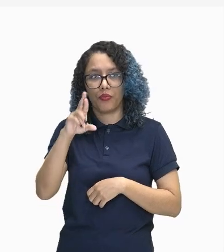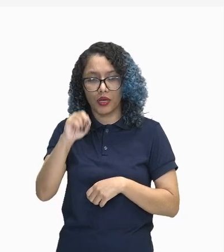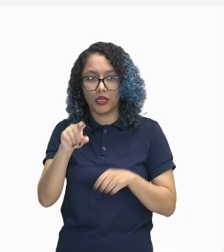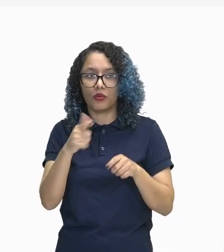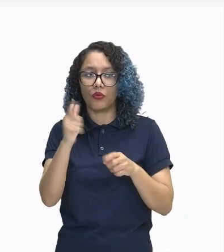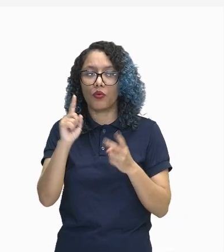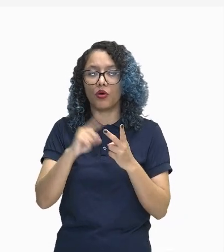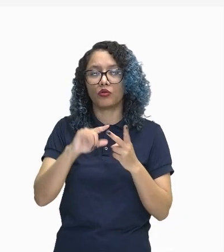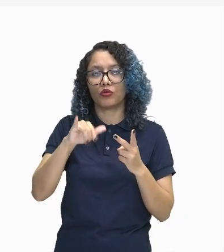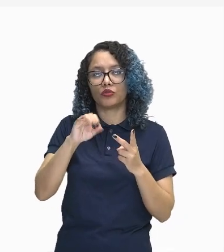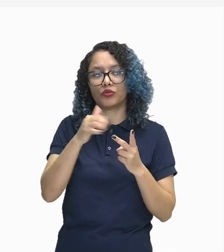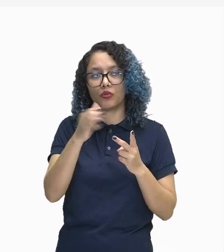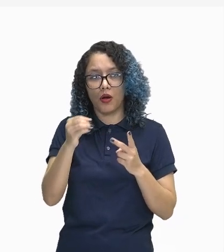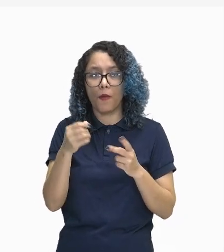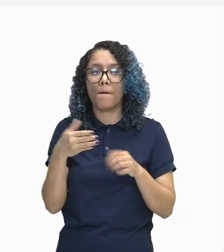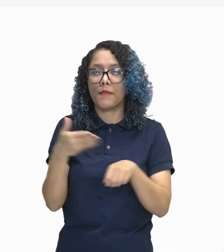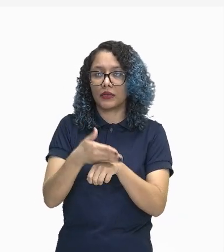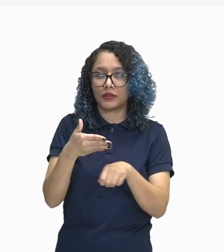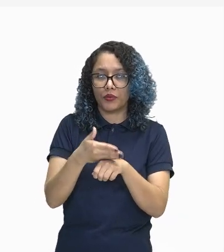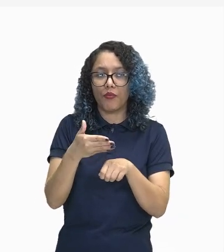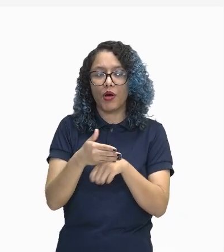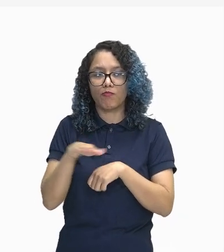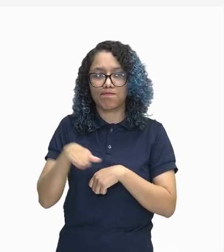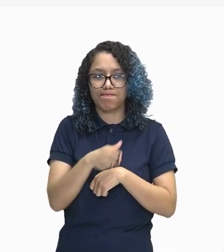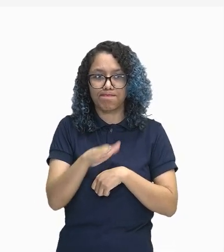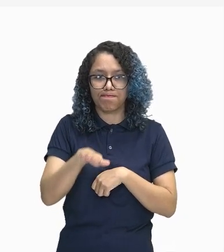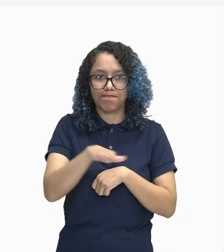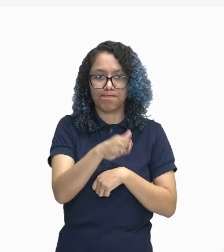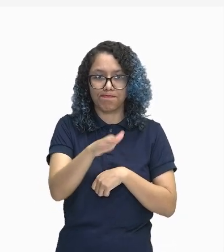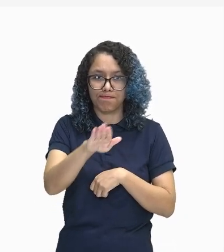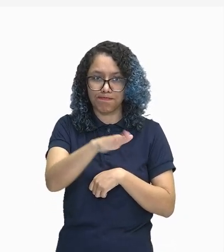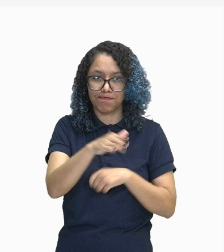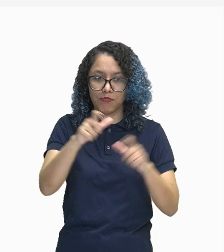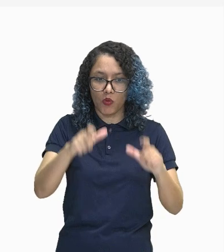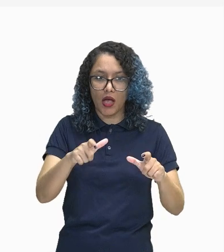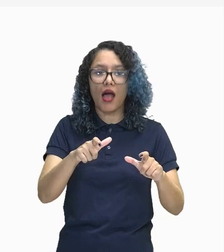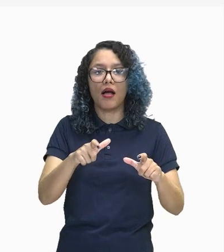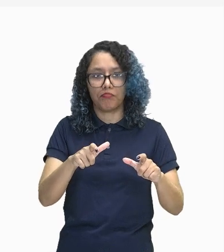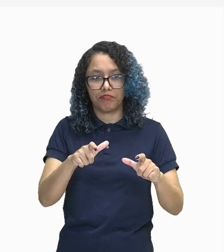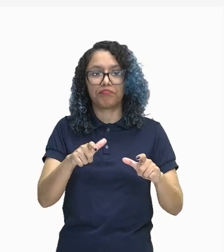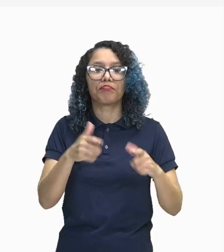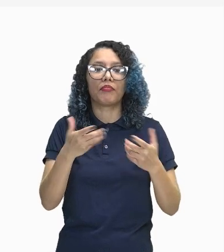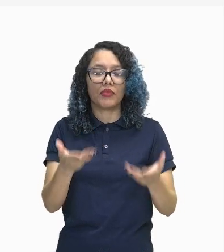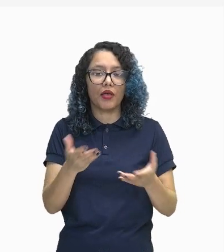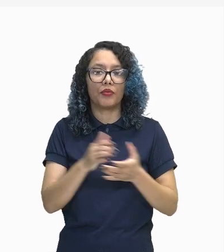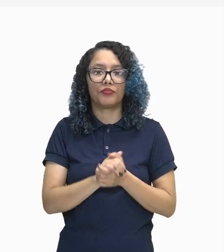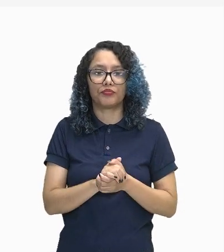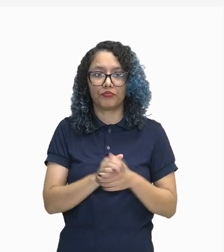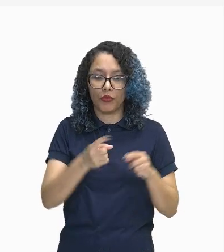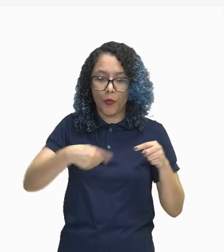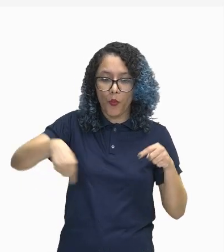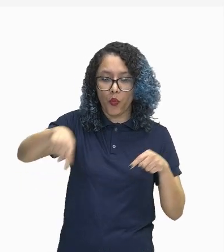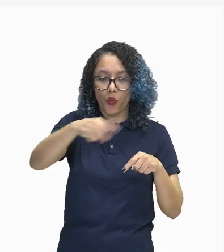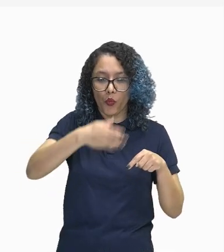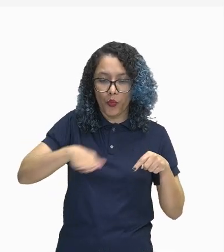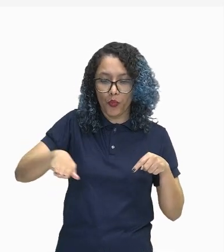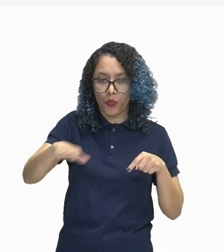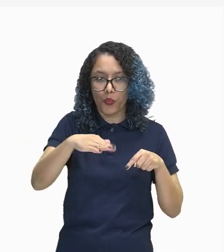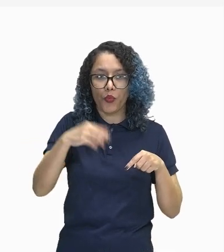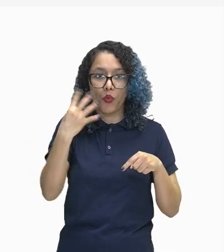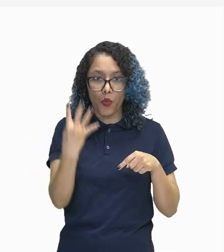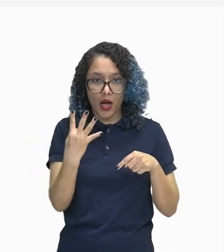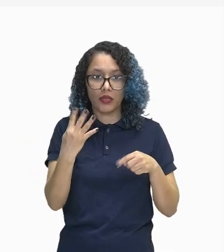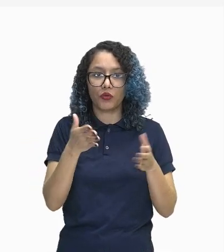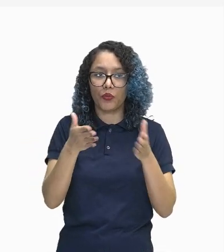uma corrida de carros em um autódromo. Pedro consegue completar 4 voltas na pista em 6